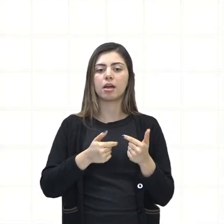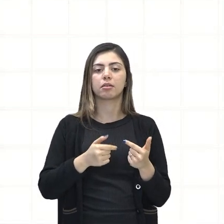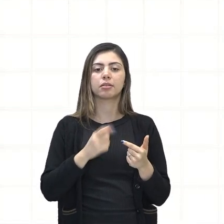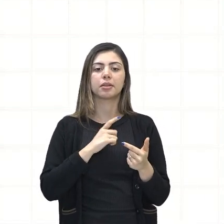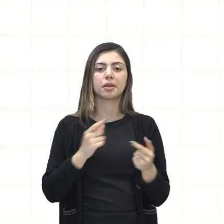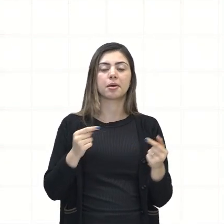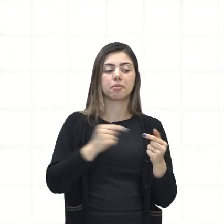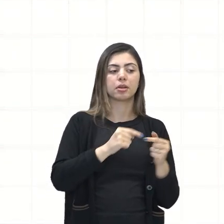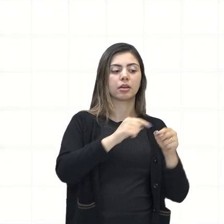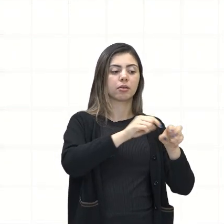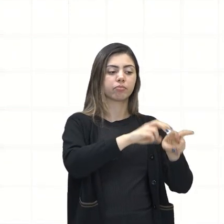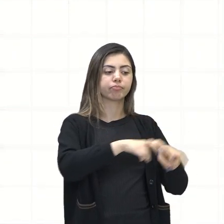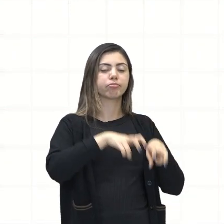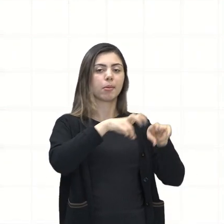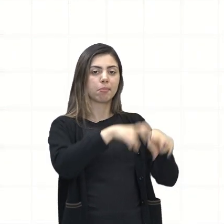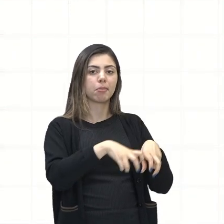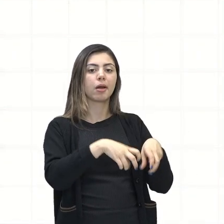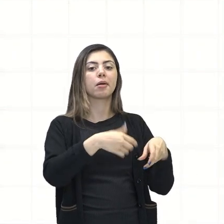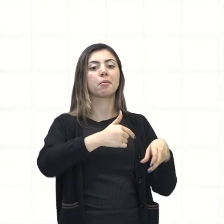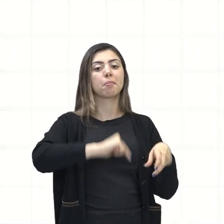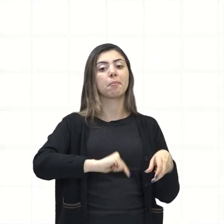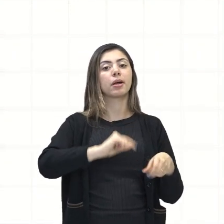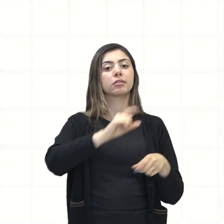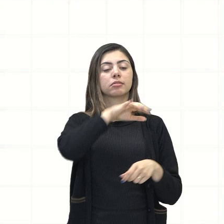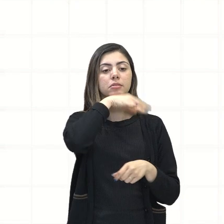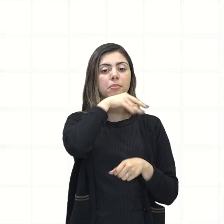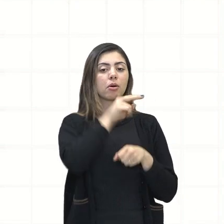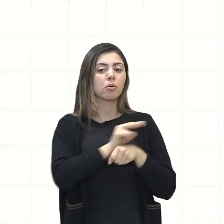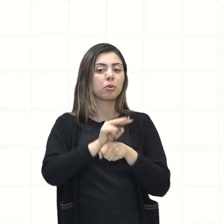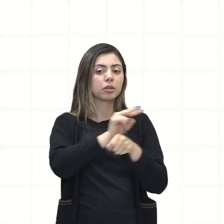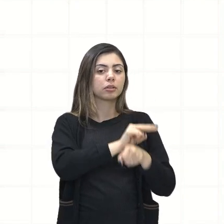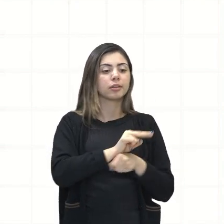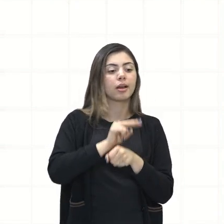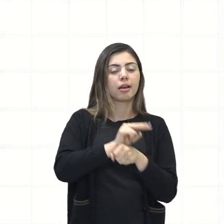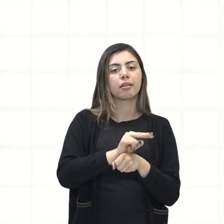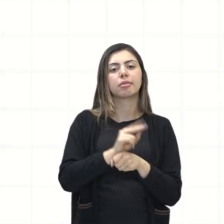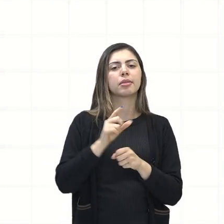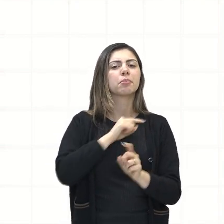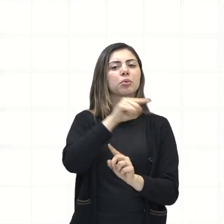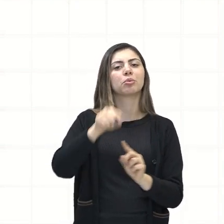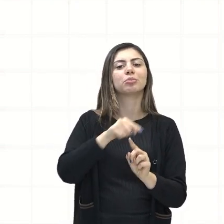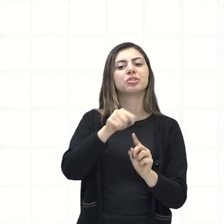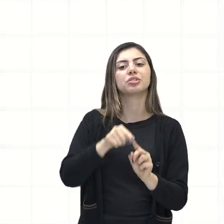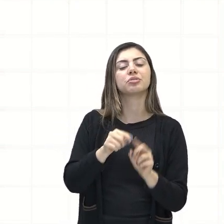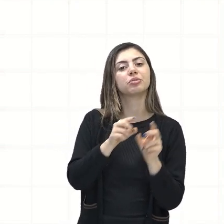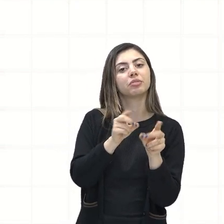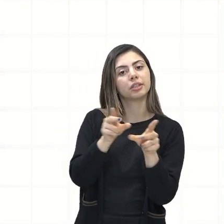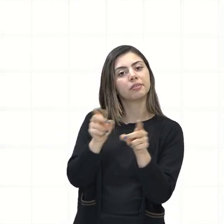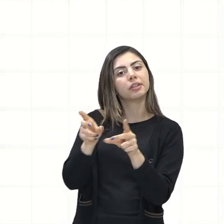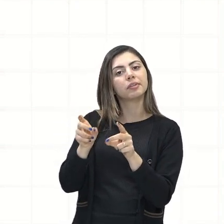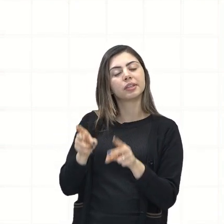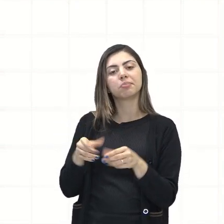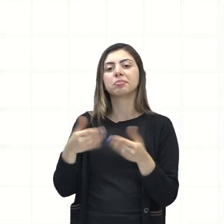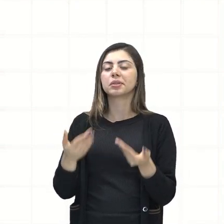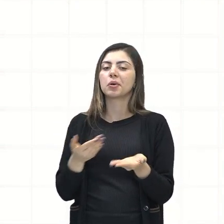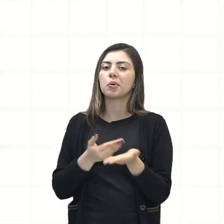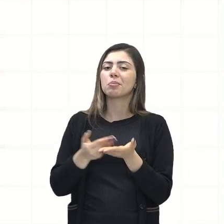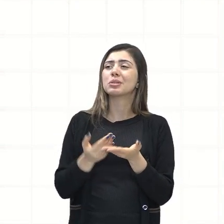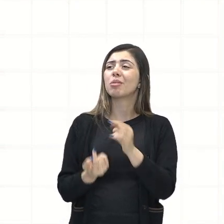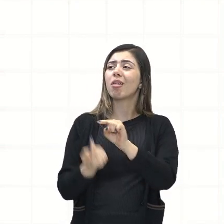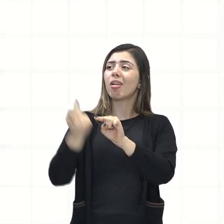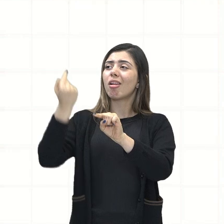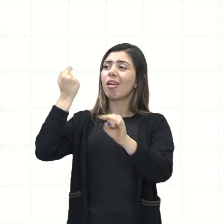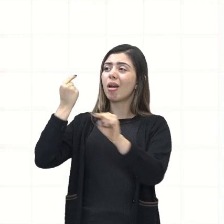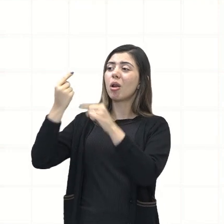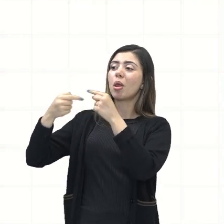atividade de agricultura e pecuária, ela é voltada para a exportação. E isso ainda é uma herança lá do período colonial.